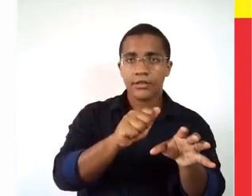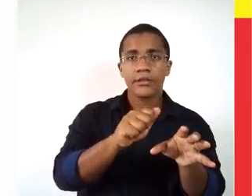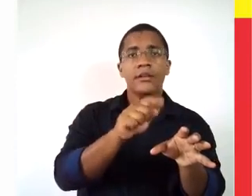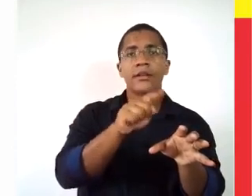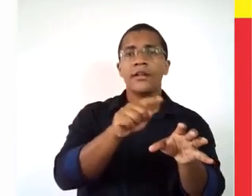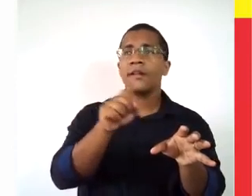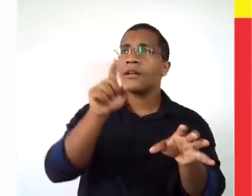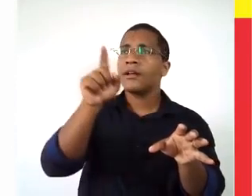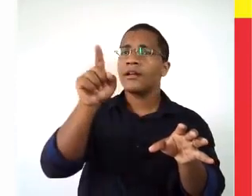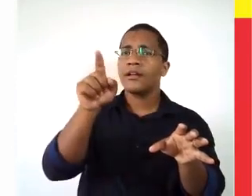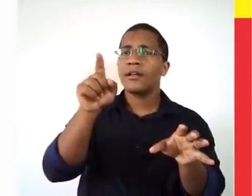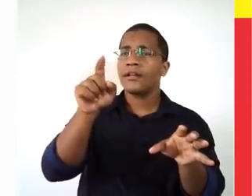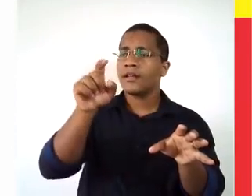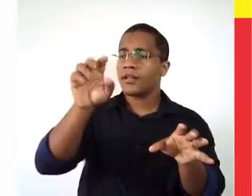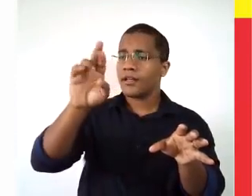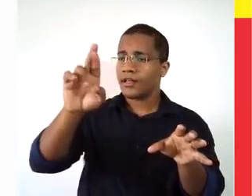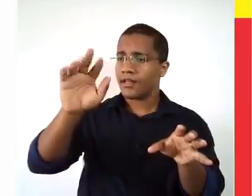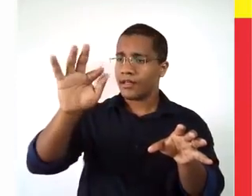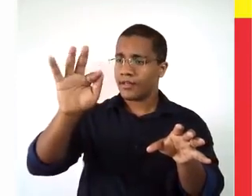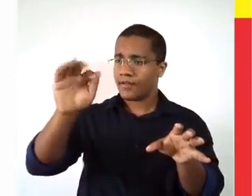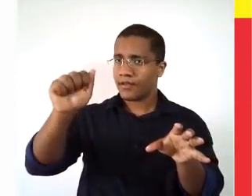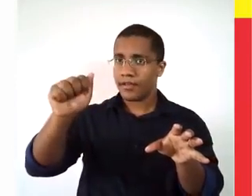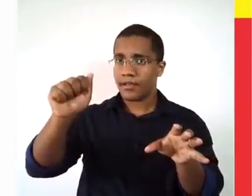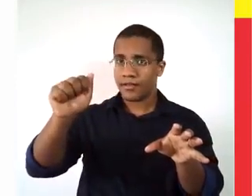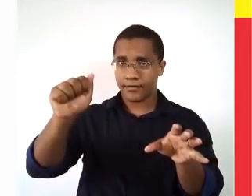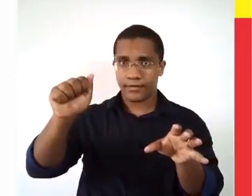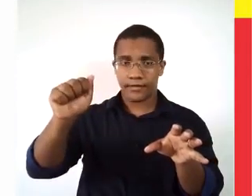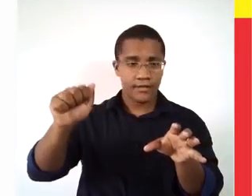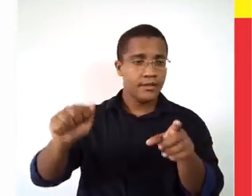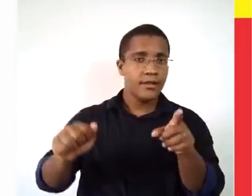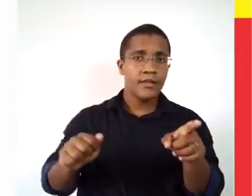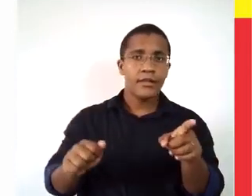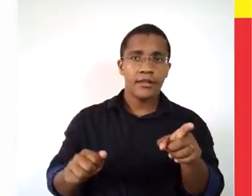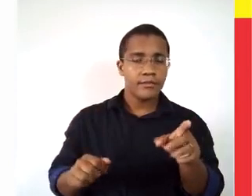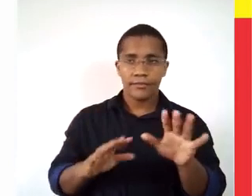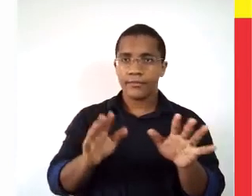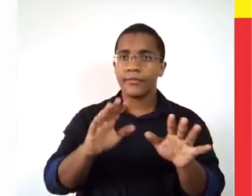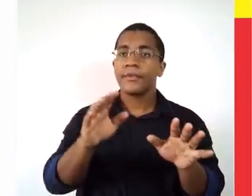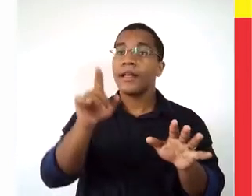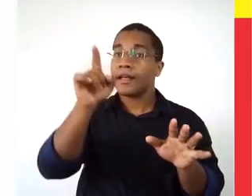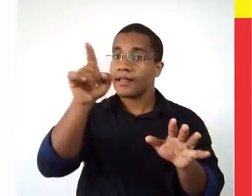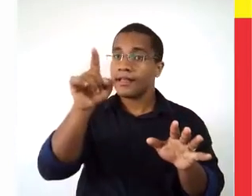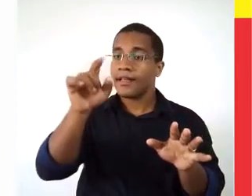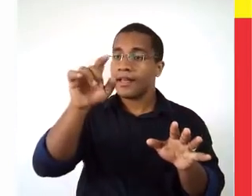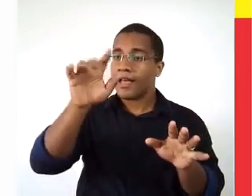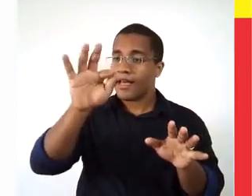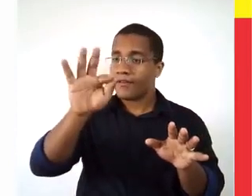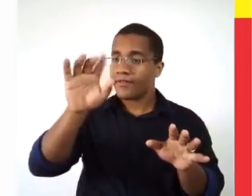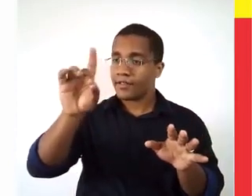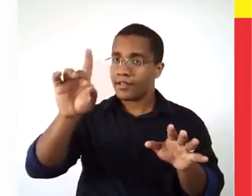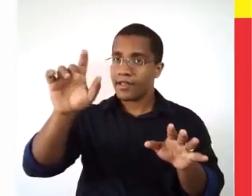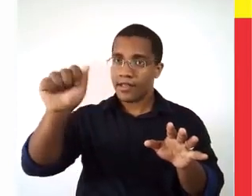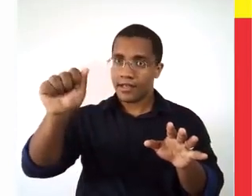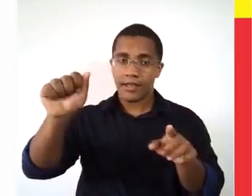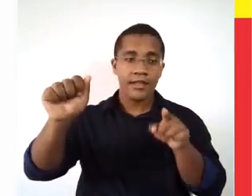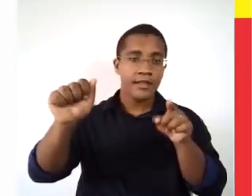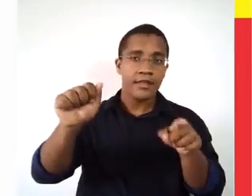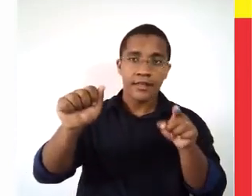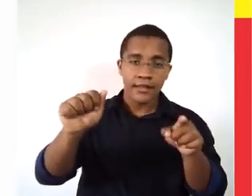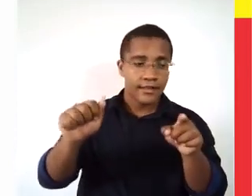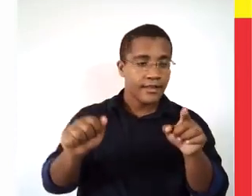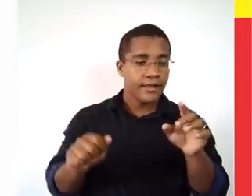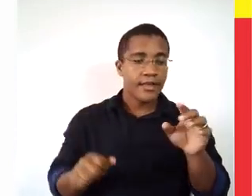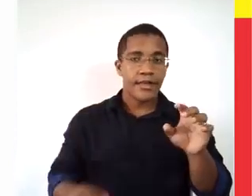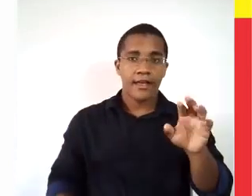sigla RFA, tá? E a divisão socialista foi FDA, como vocês acompanham aí na tela, ok? Então a gente vai ter que